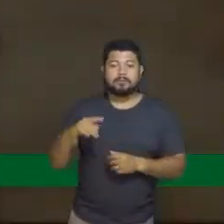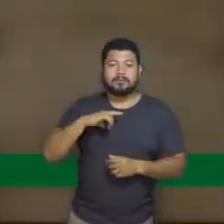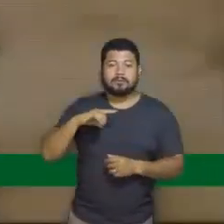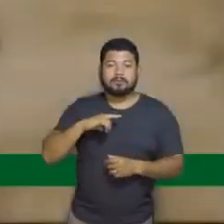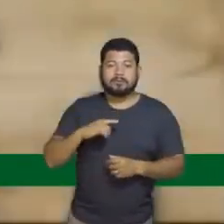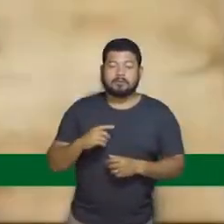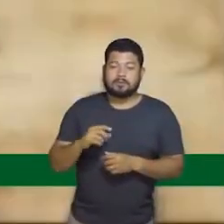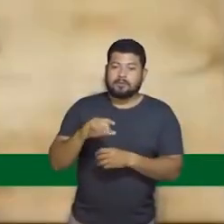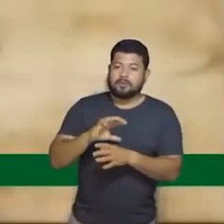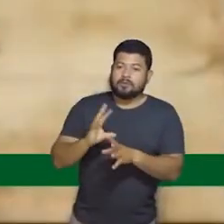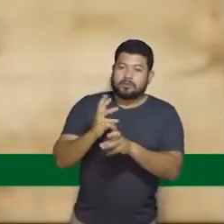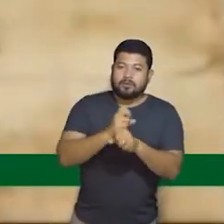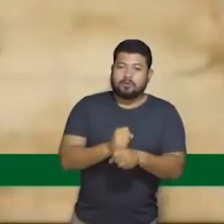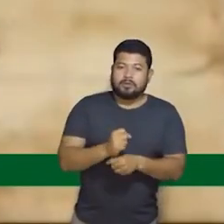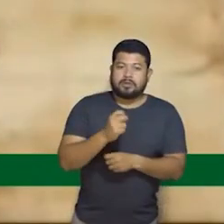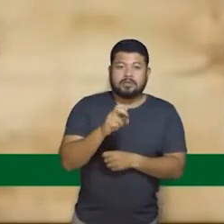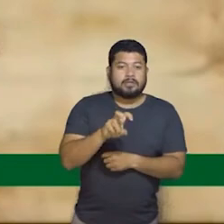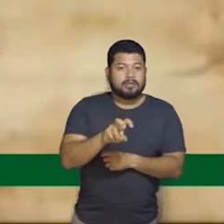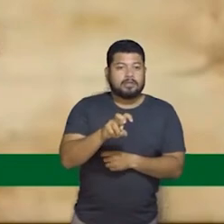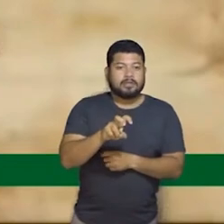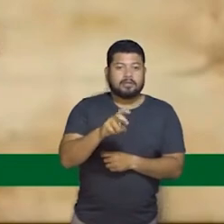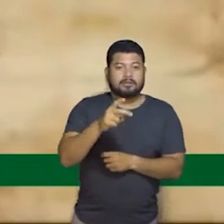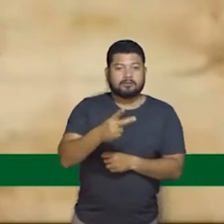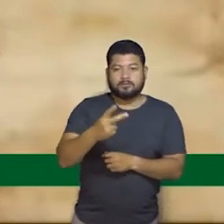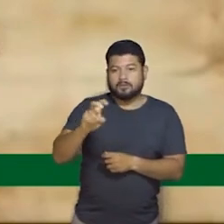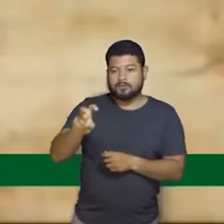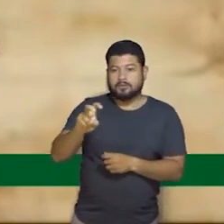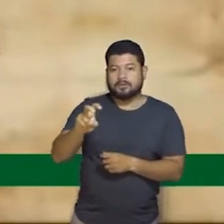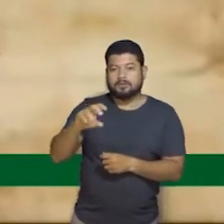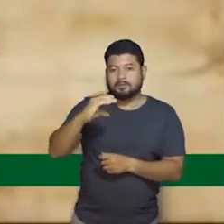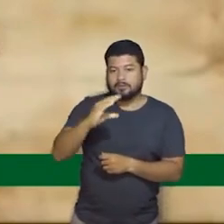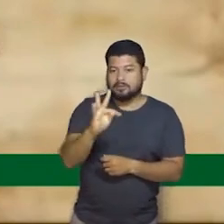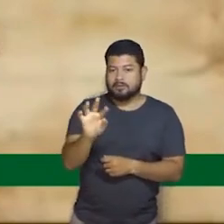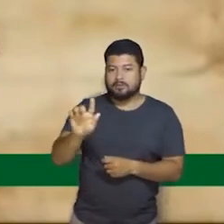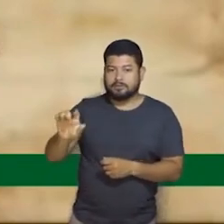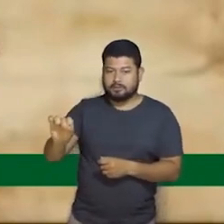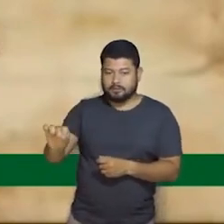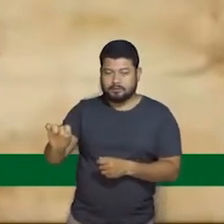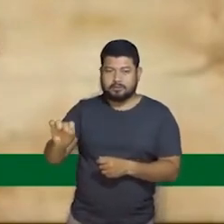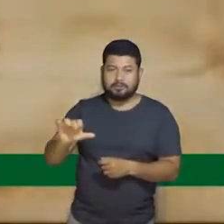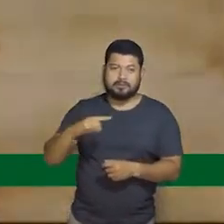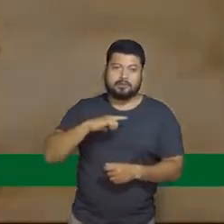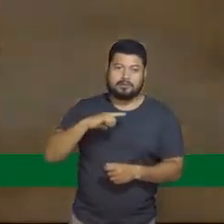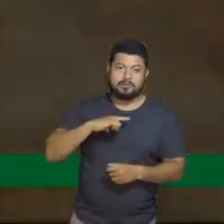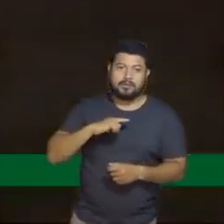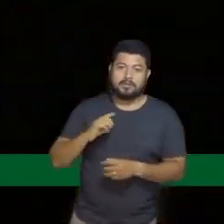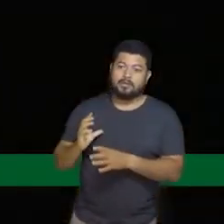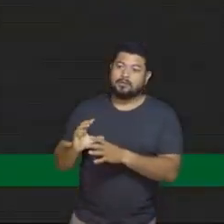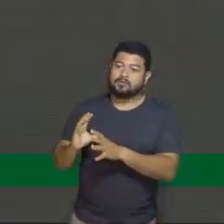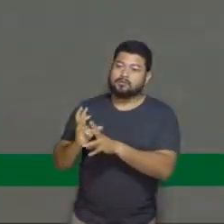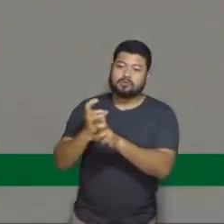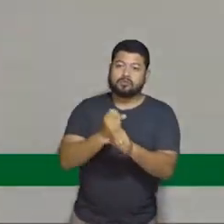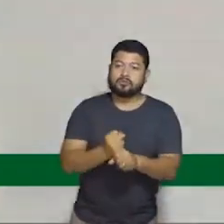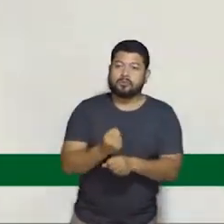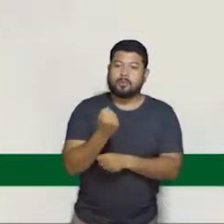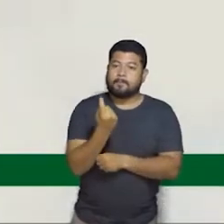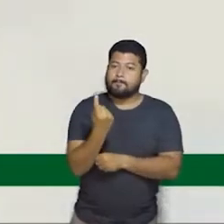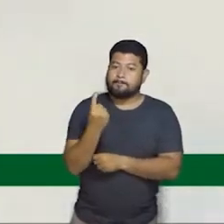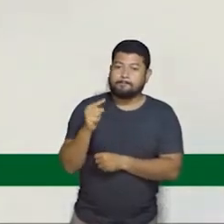525 CTGs em todo o estado de Santa Catarina, total de 1.603 piquetes de